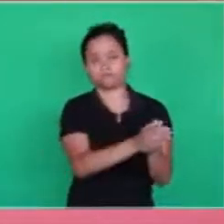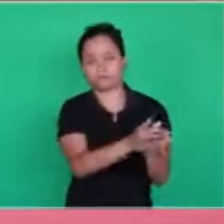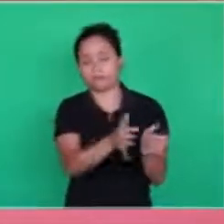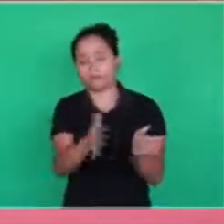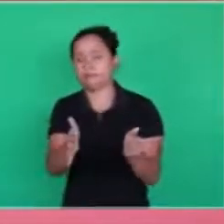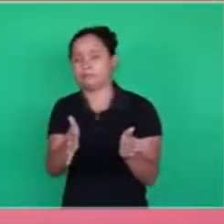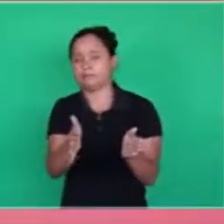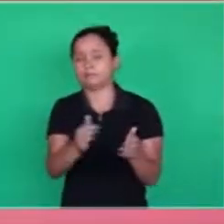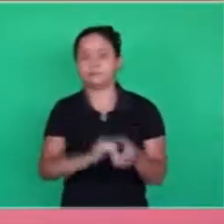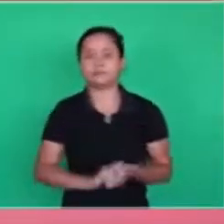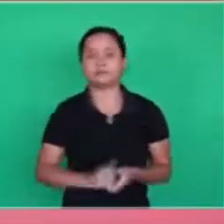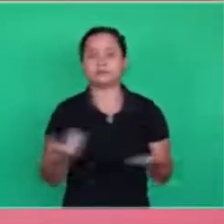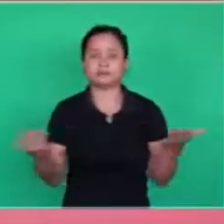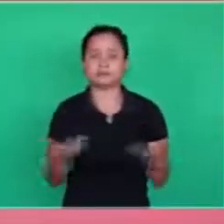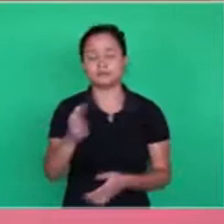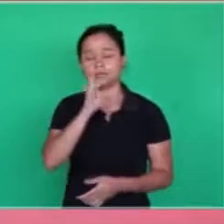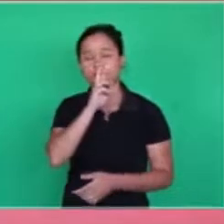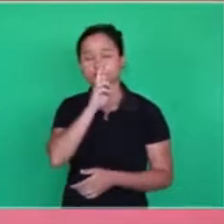vão responder